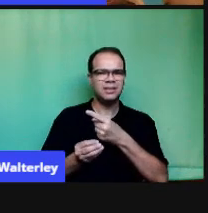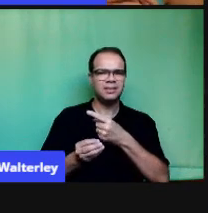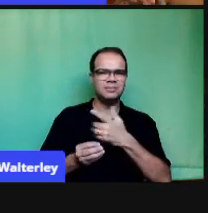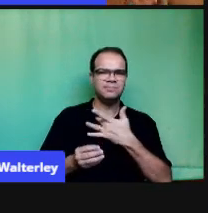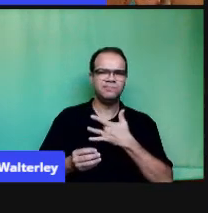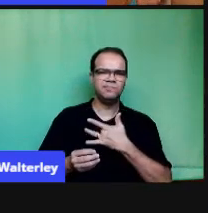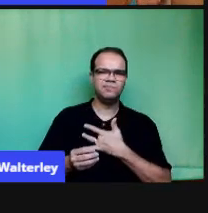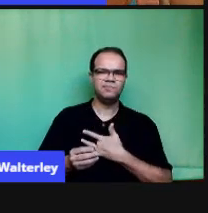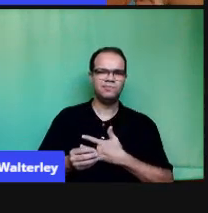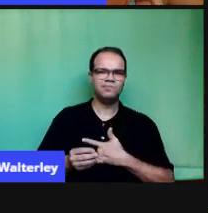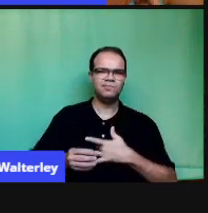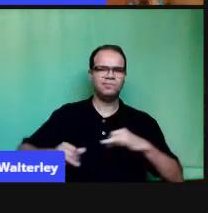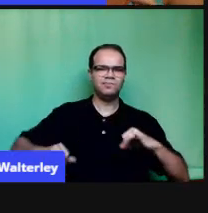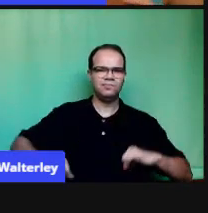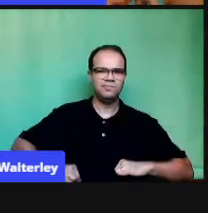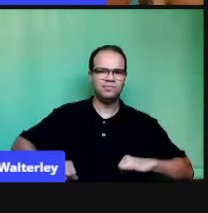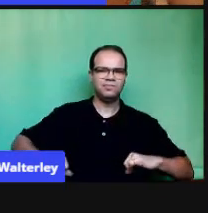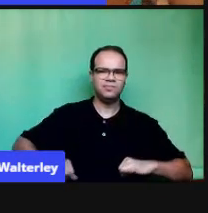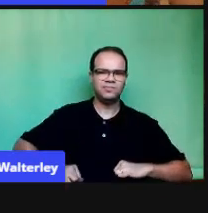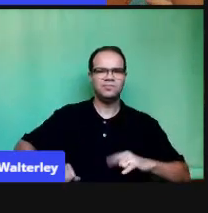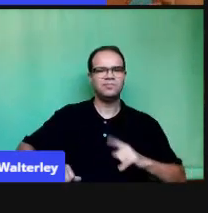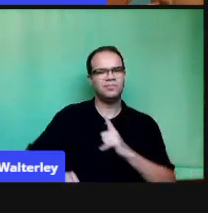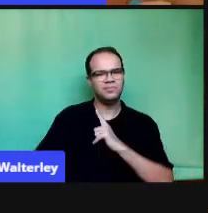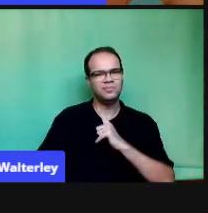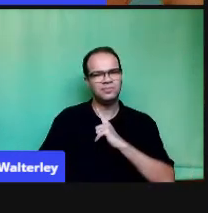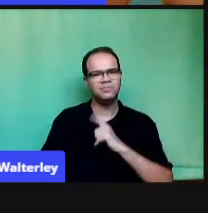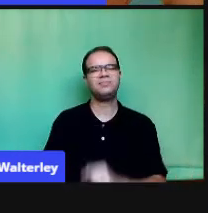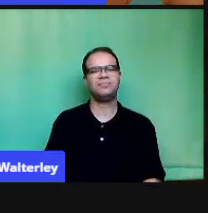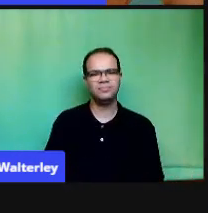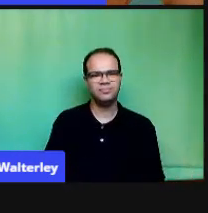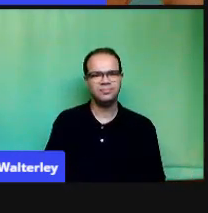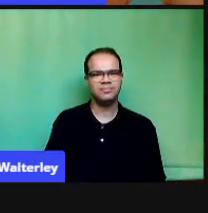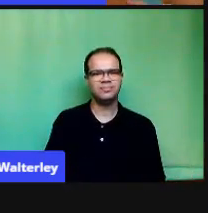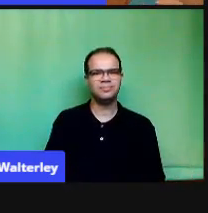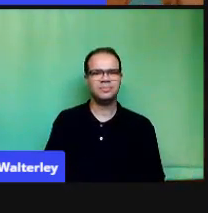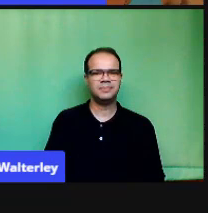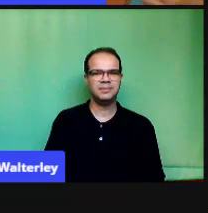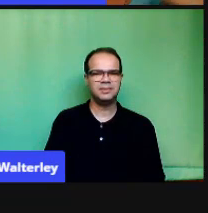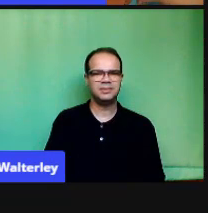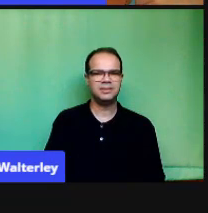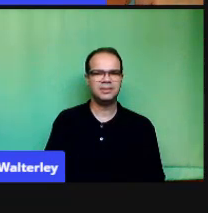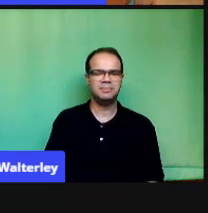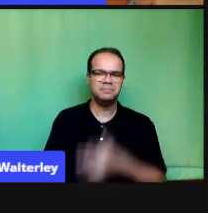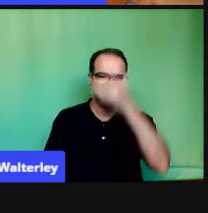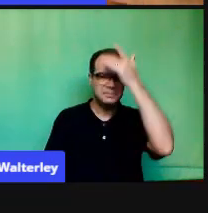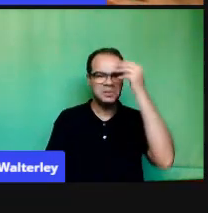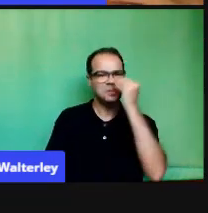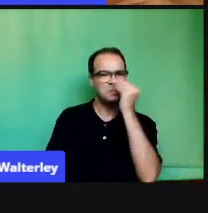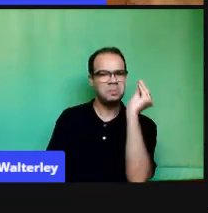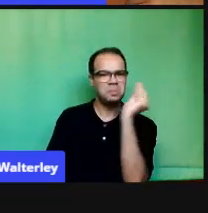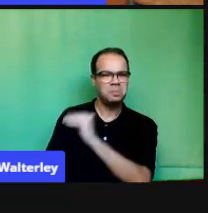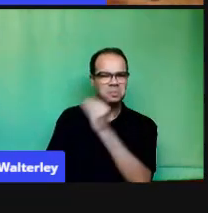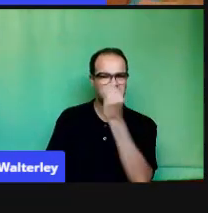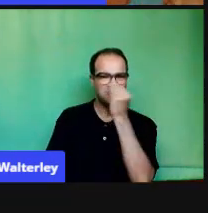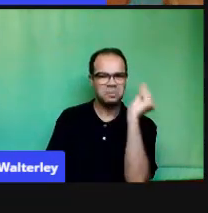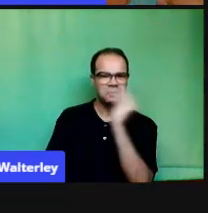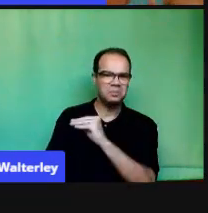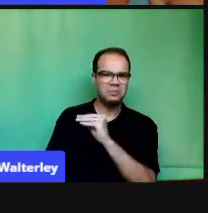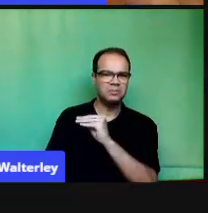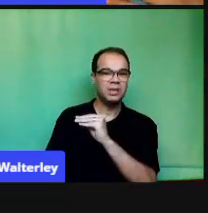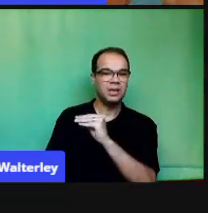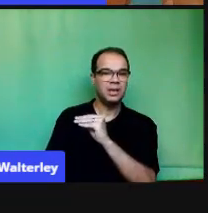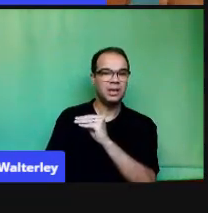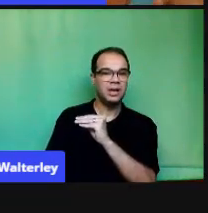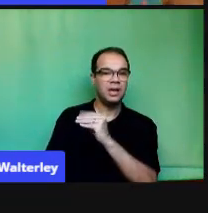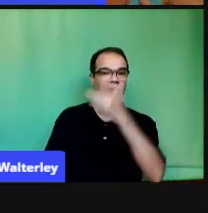1964 uma descrição de como estava o sistema produtivo animal sob a ótica do animal, enquanto que ela percebeu que aquilo